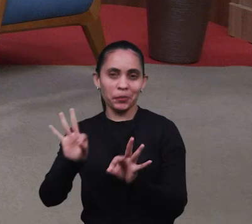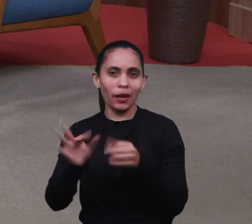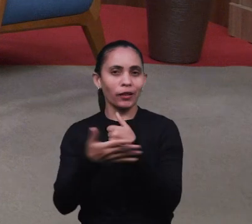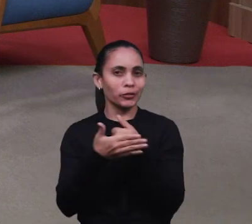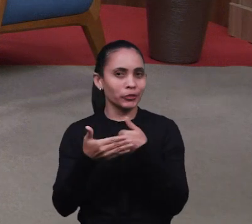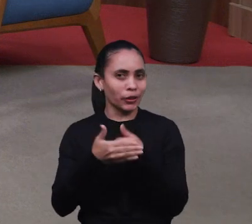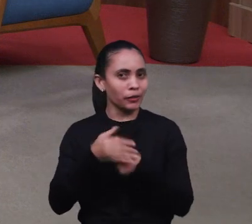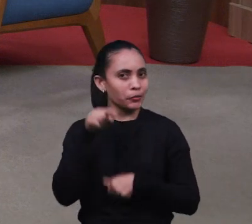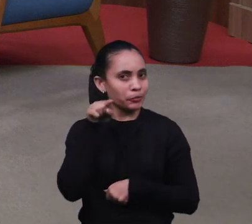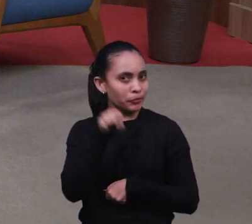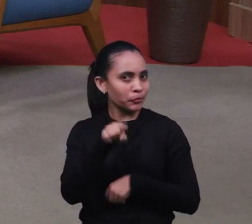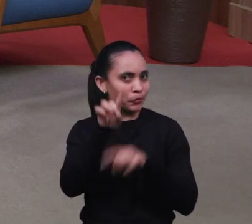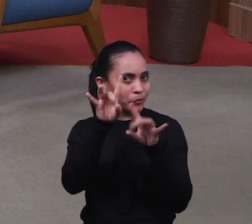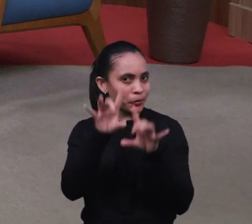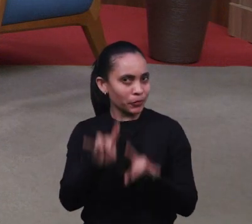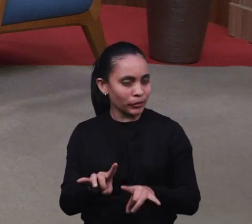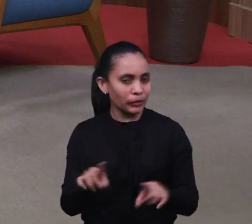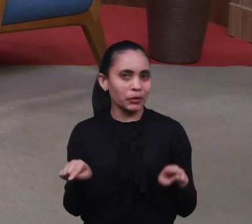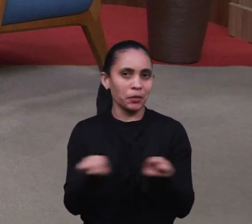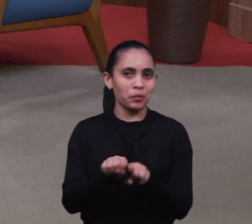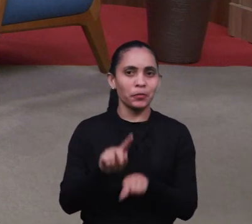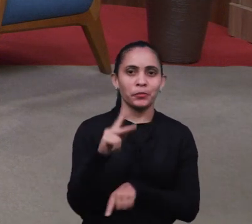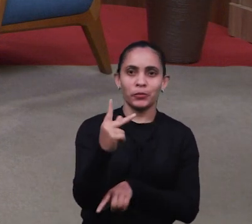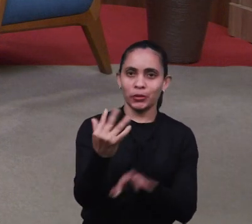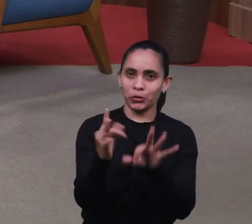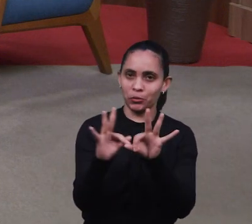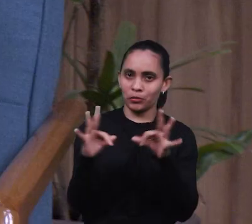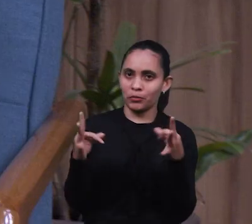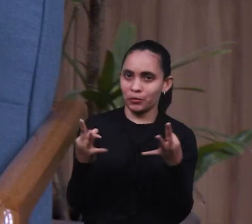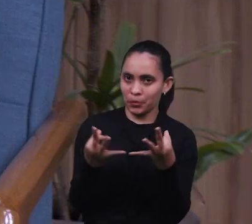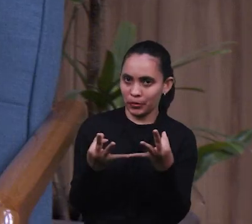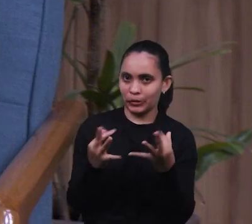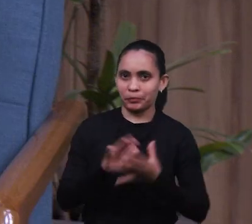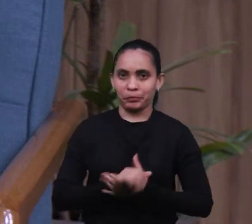carinho, especialmente para você e para toda a sua família.